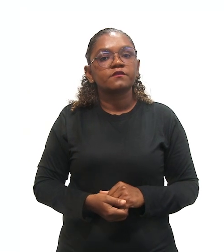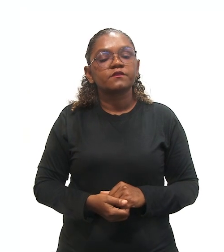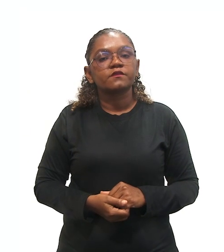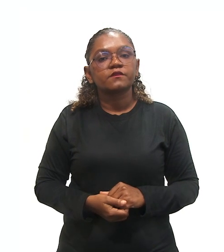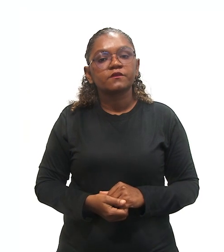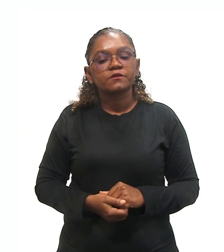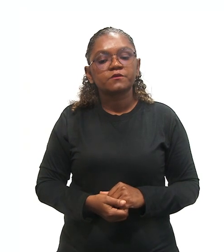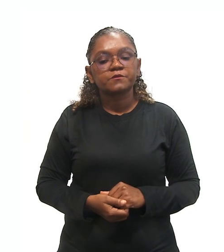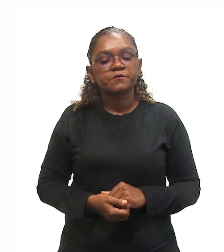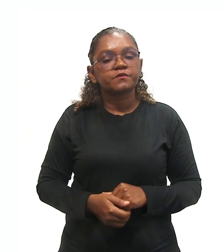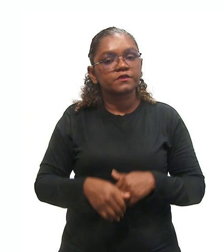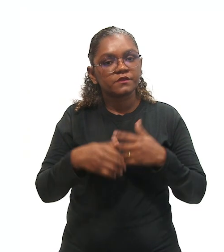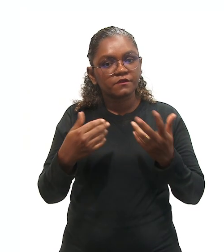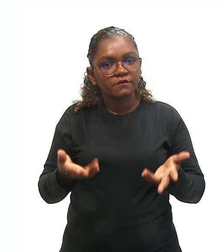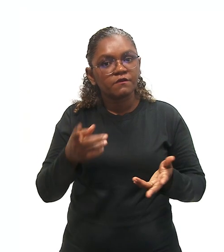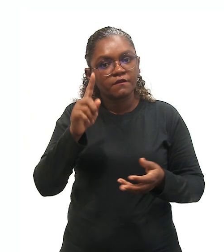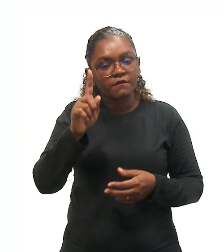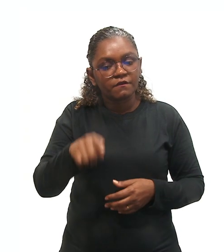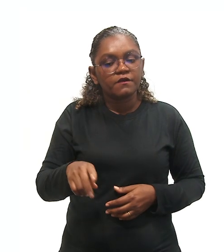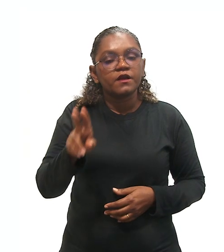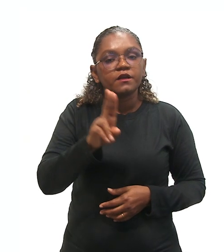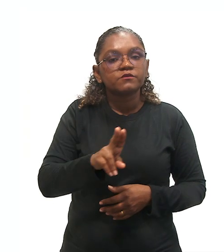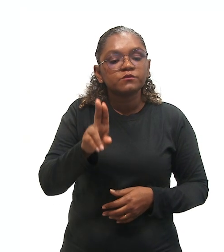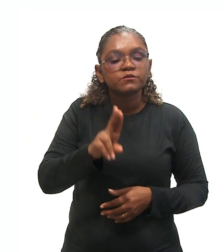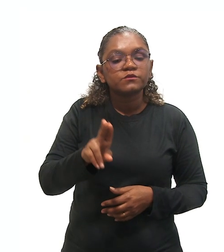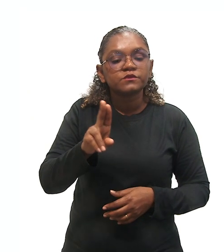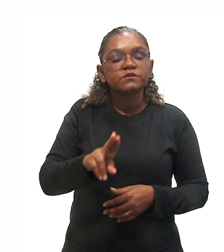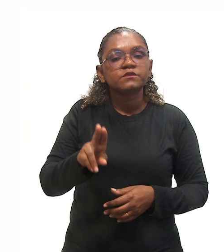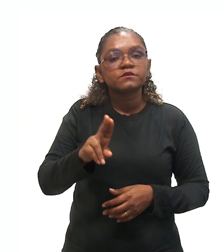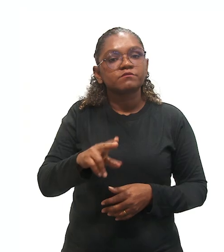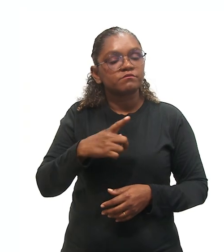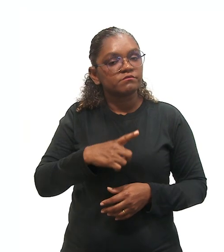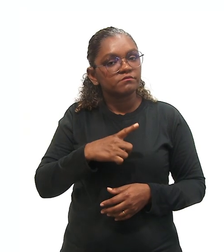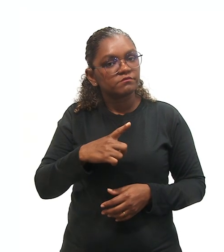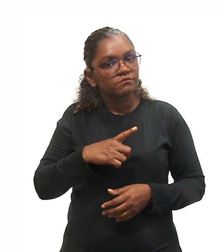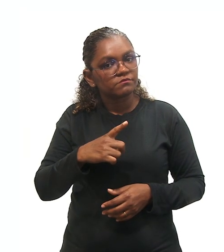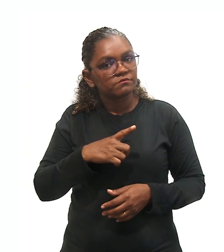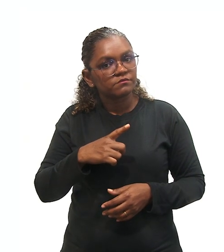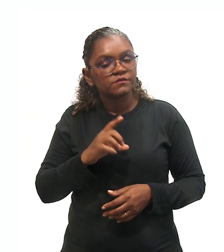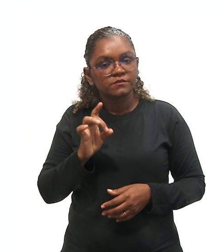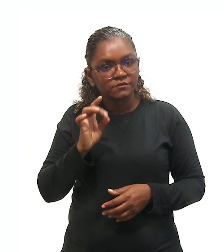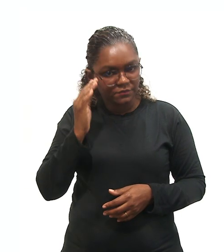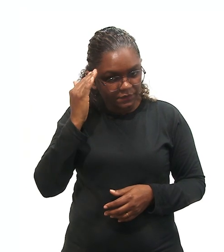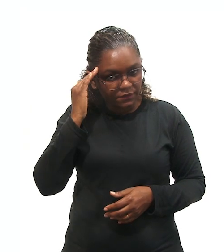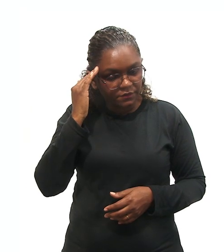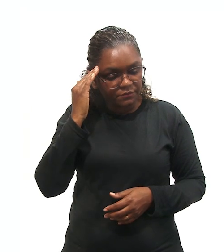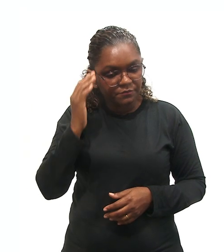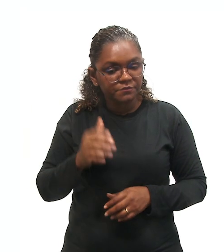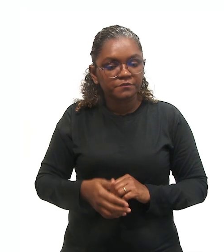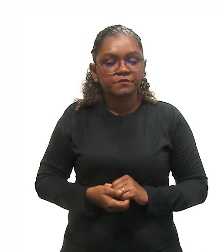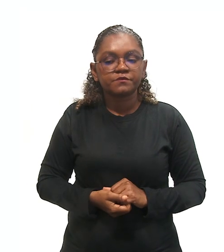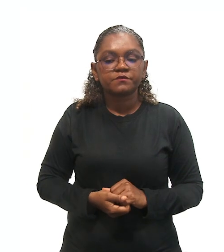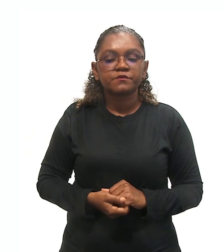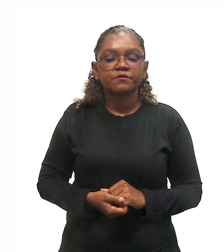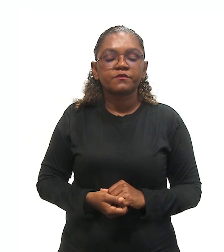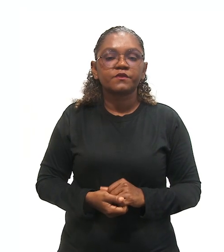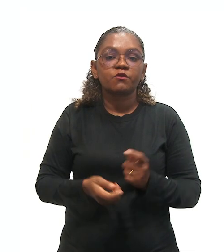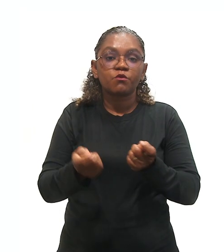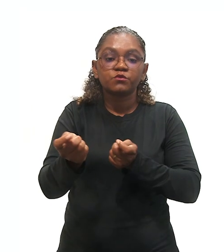para isso que essas demonstrações existem, não só para isso.